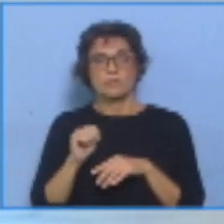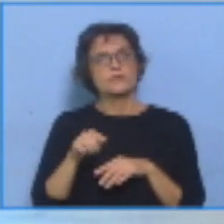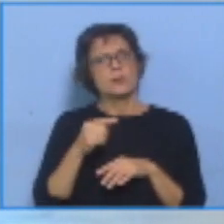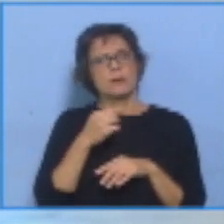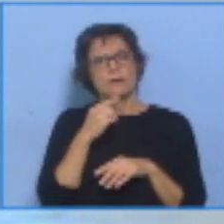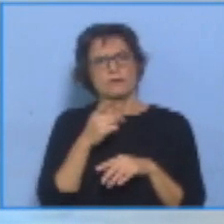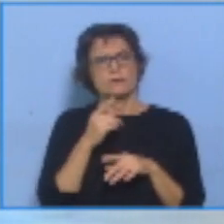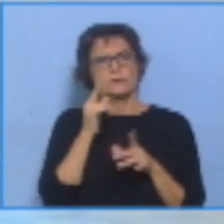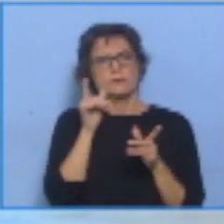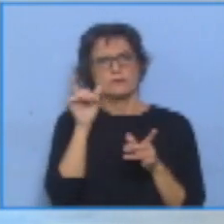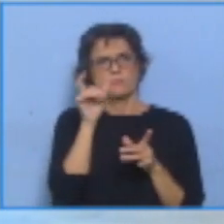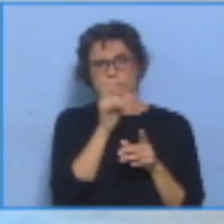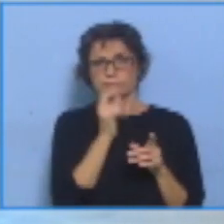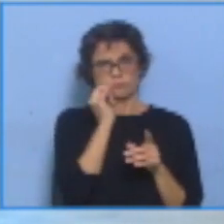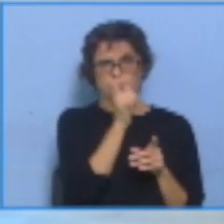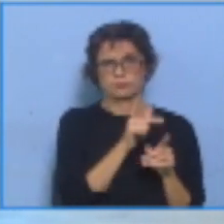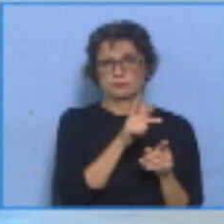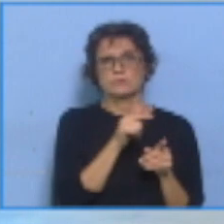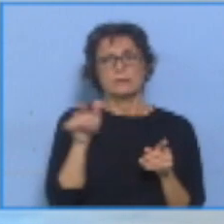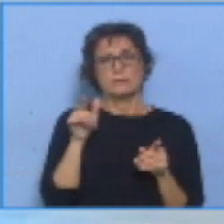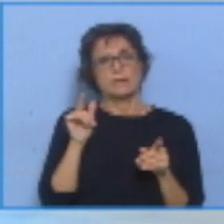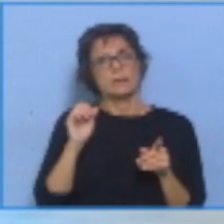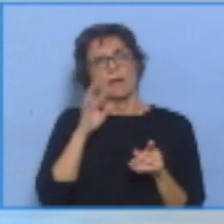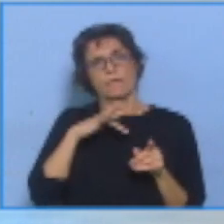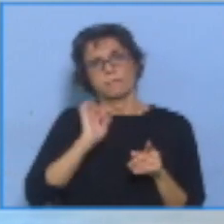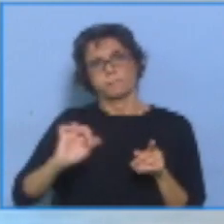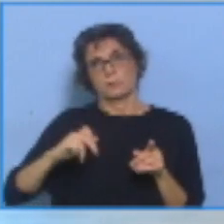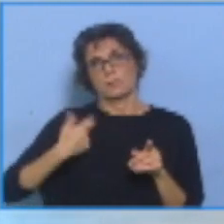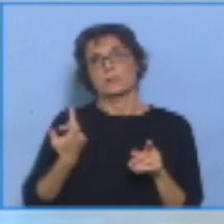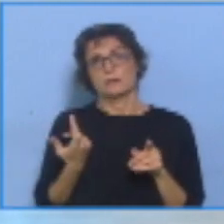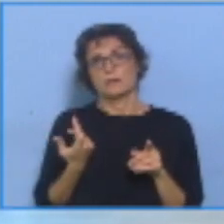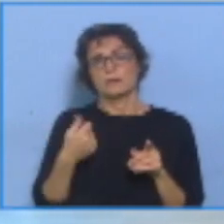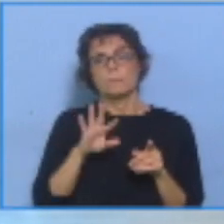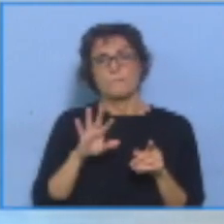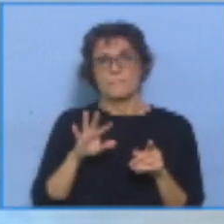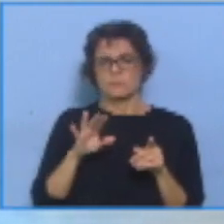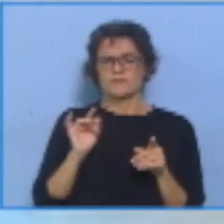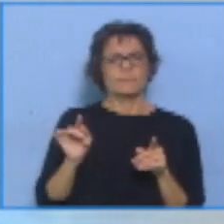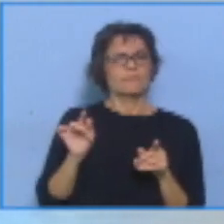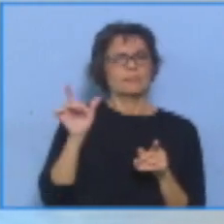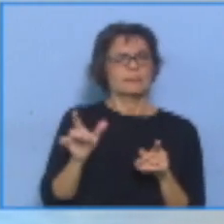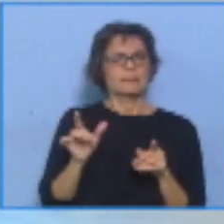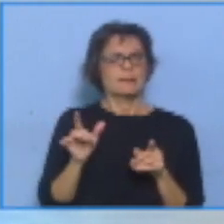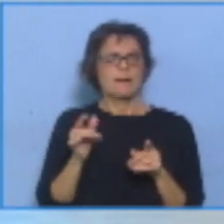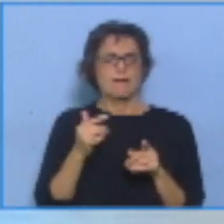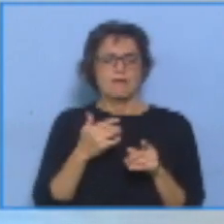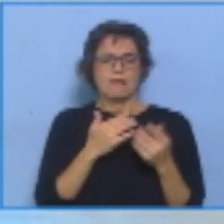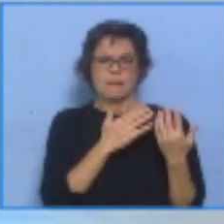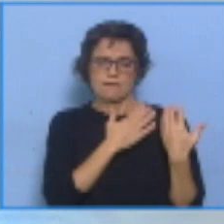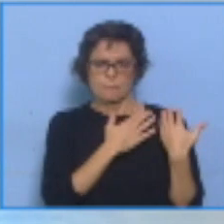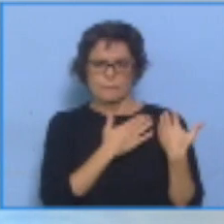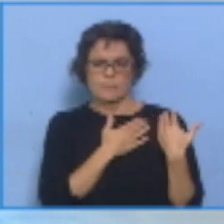uma família de bem, mas isso nunca foi um privilégio, e ela, de alguma forma, sentia essa responsabilidade também para levar aos outros as